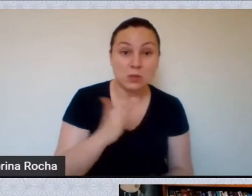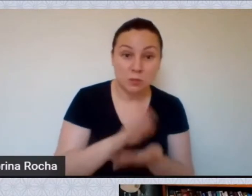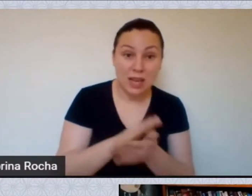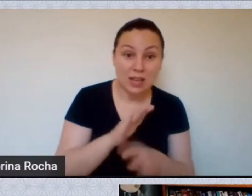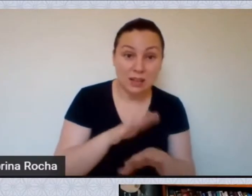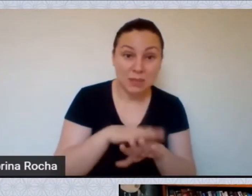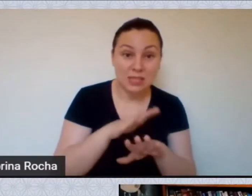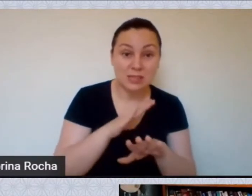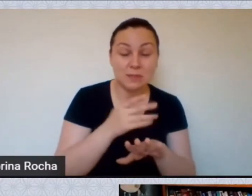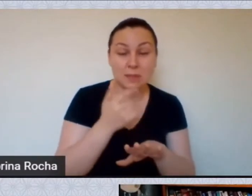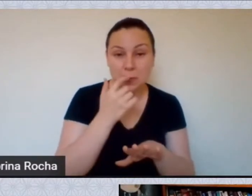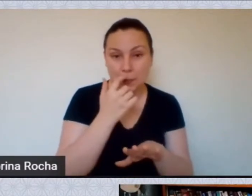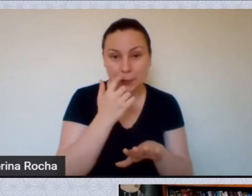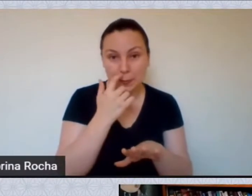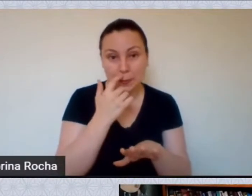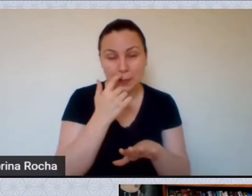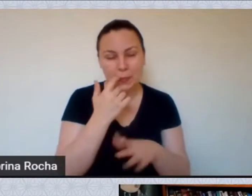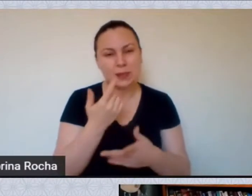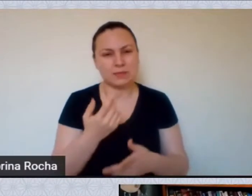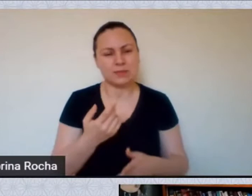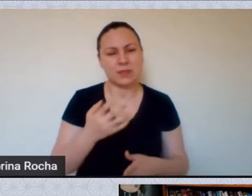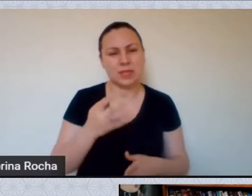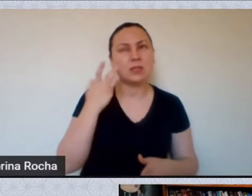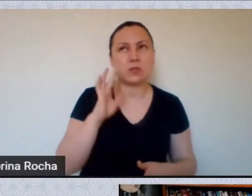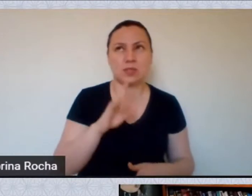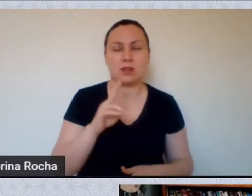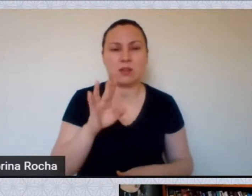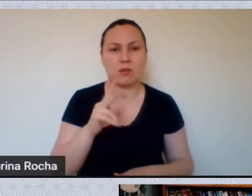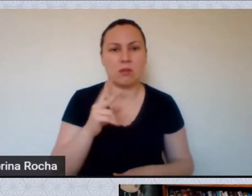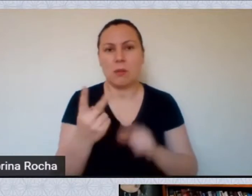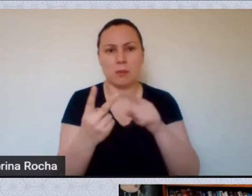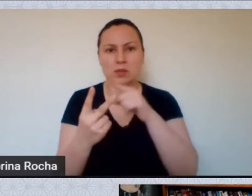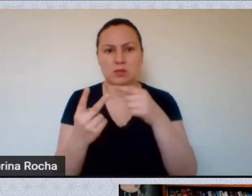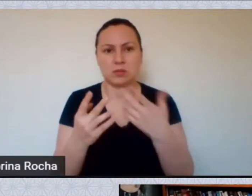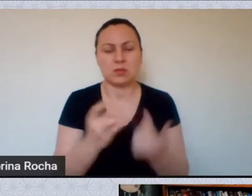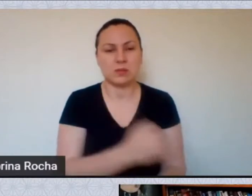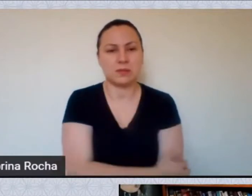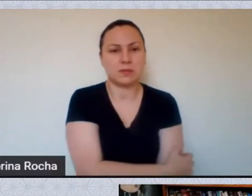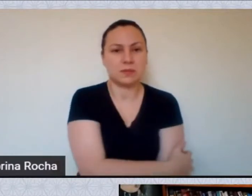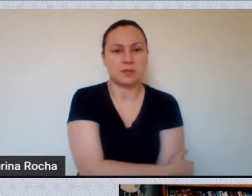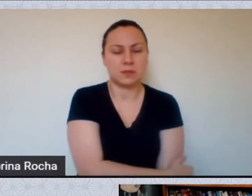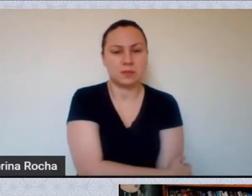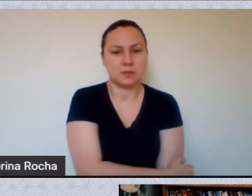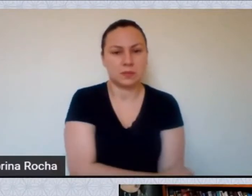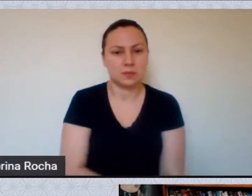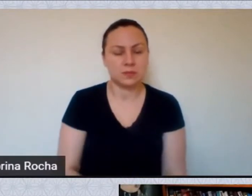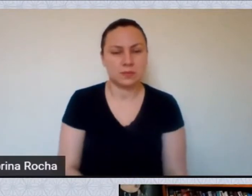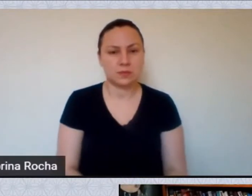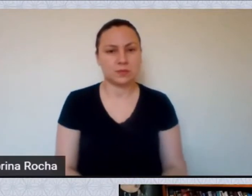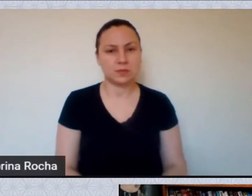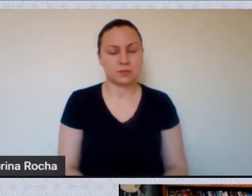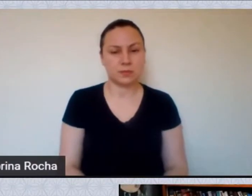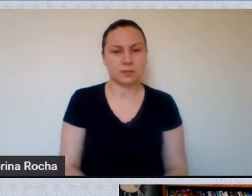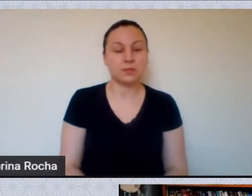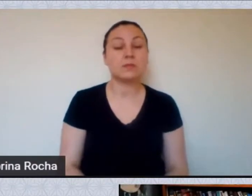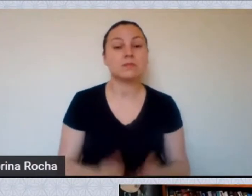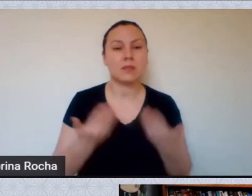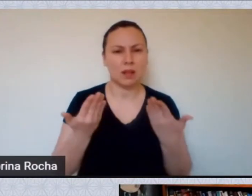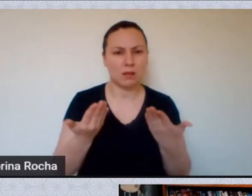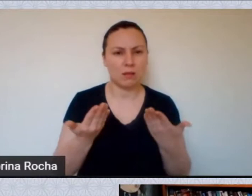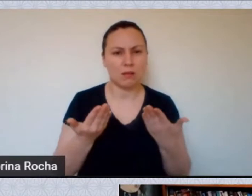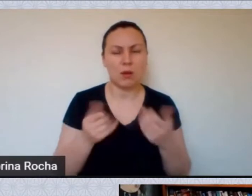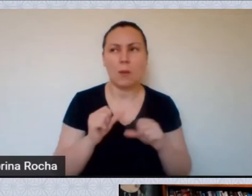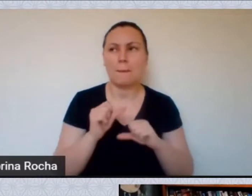que quem não levou a sério isso pagou um preço muito maior, né? Então, quer dizer, o que mudou,